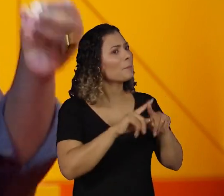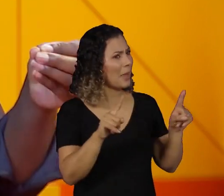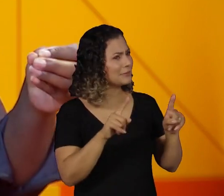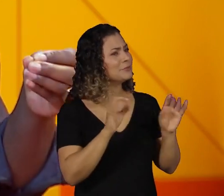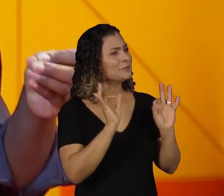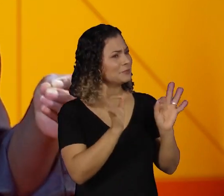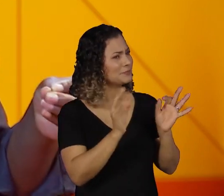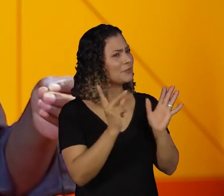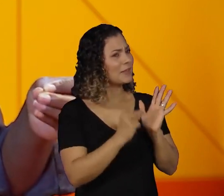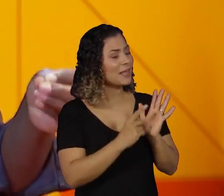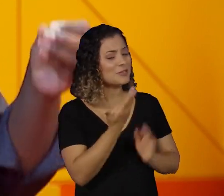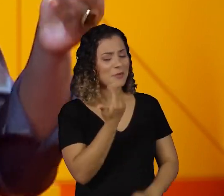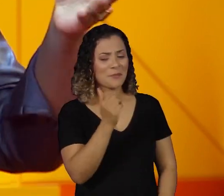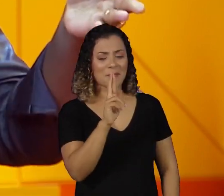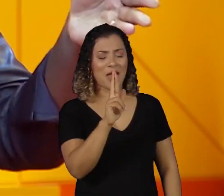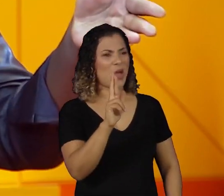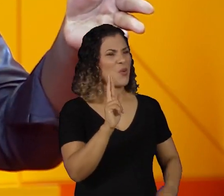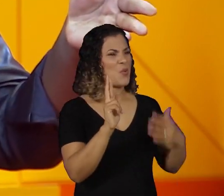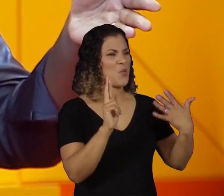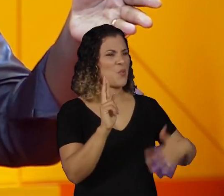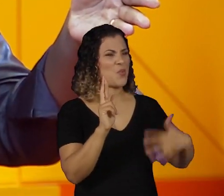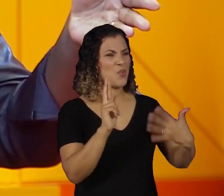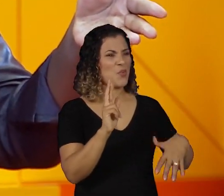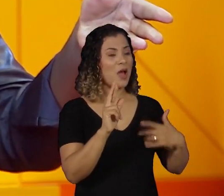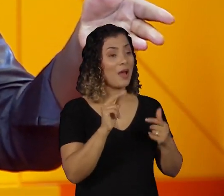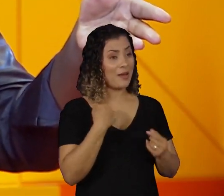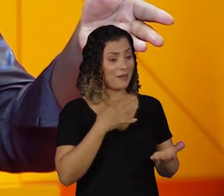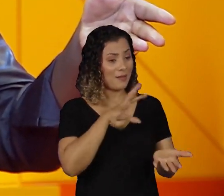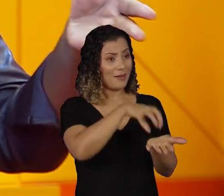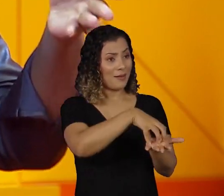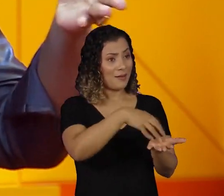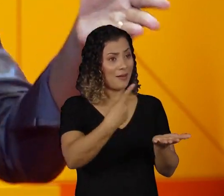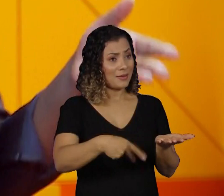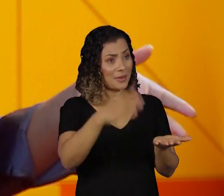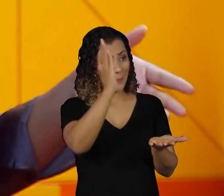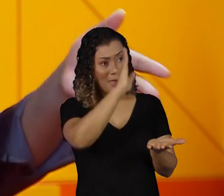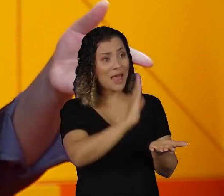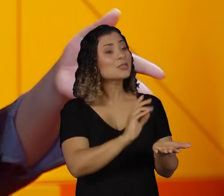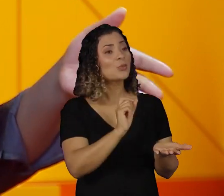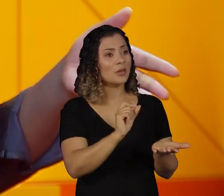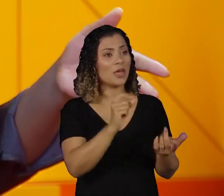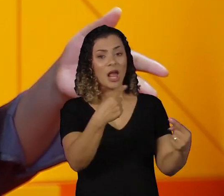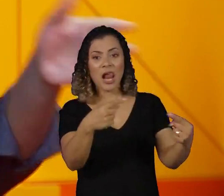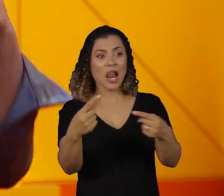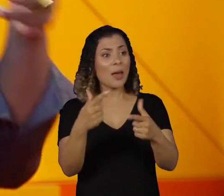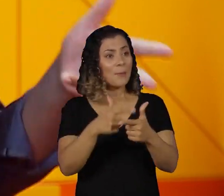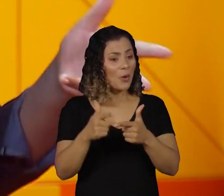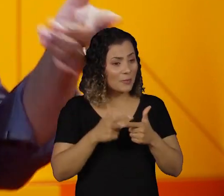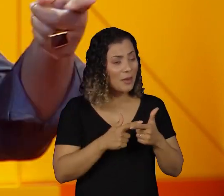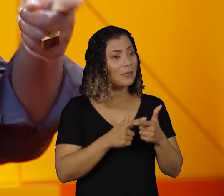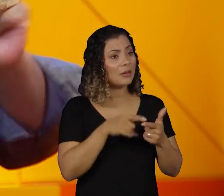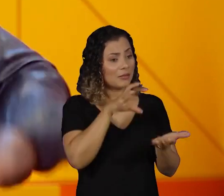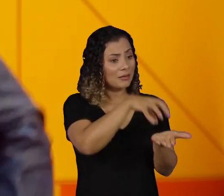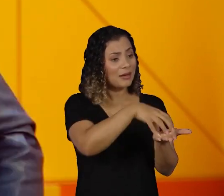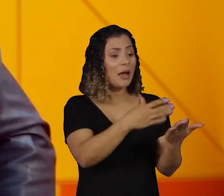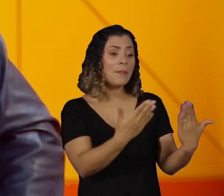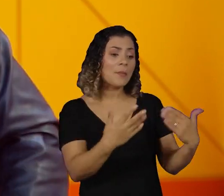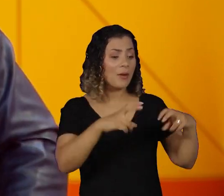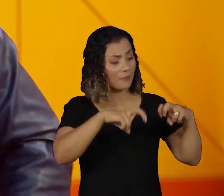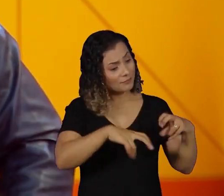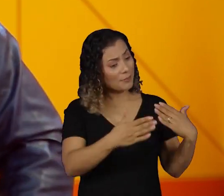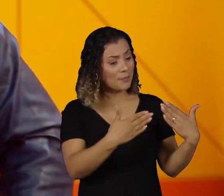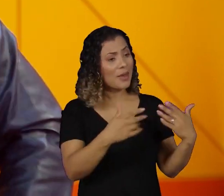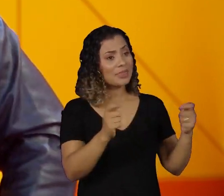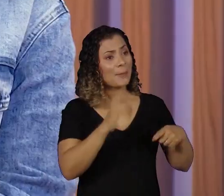uma instituição onde os problemas do Brasil poderiam ser resolvidos, como disse Vinícius de Moraes, numa mesa de bar. Você concorda